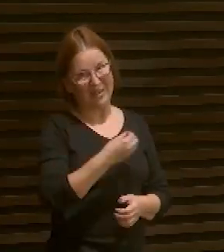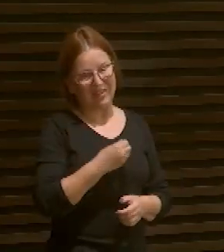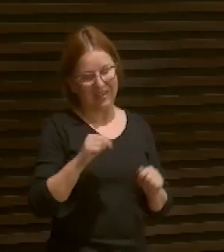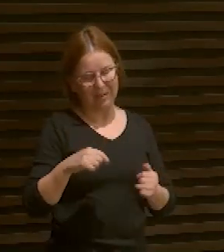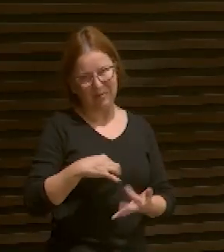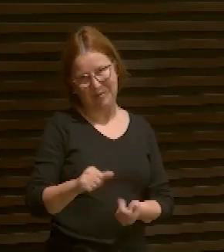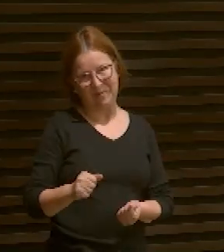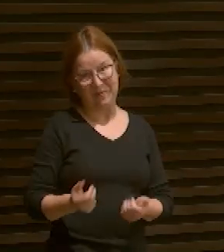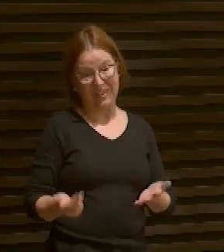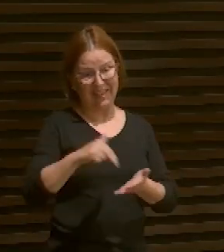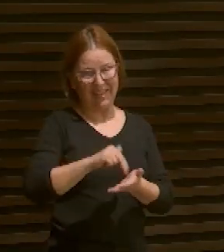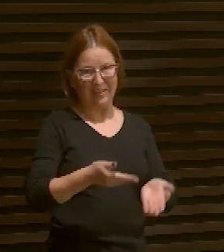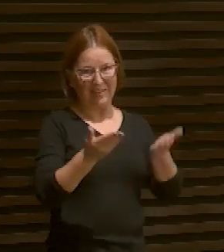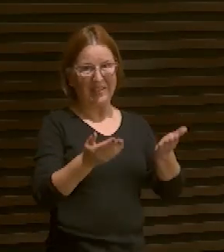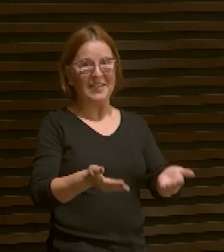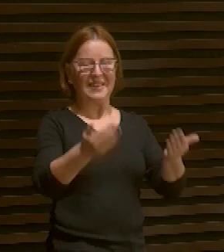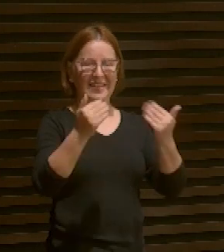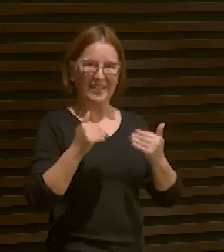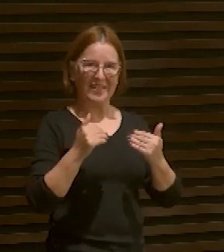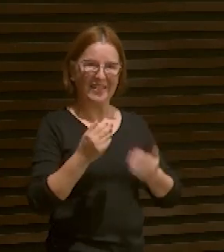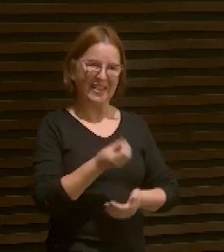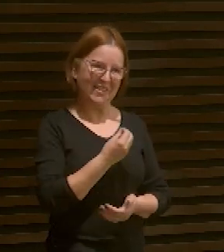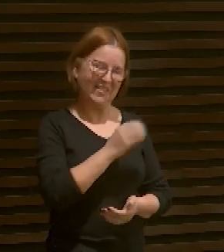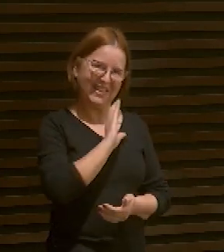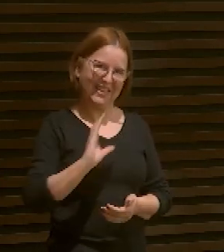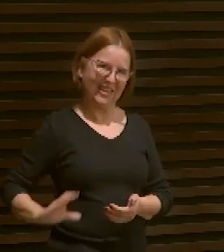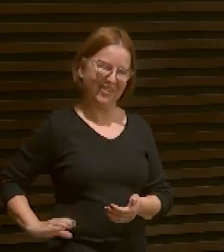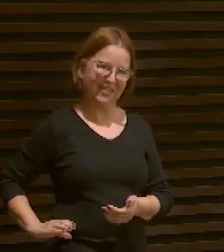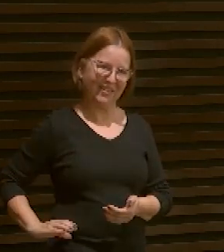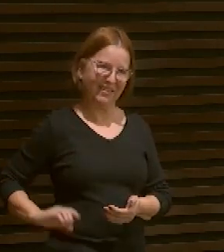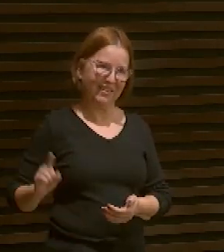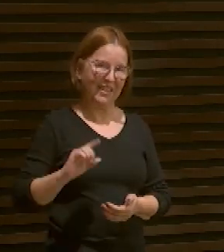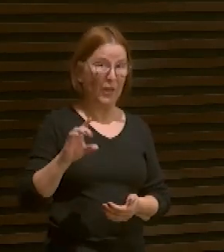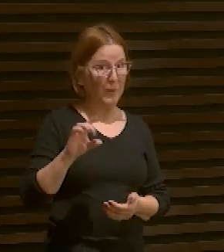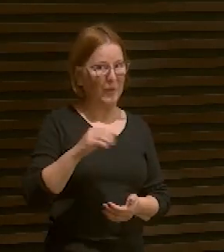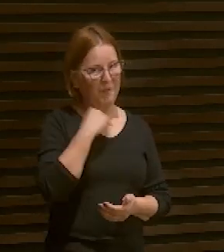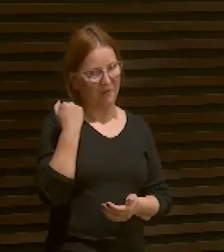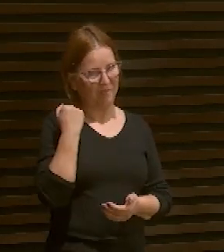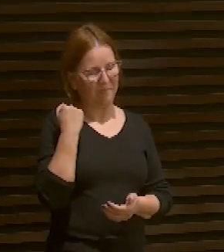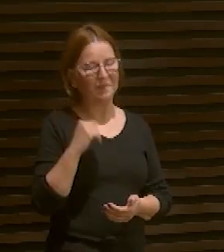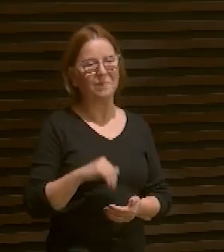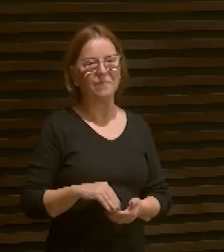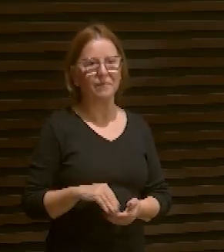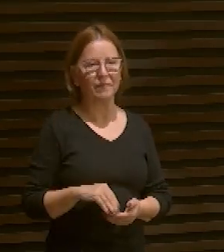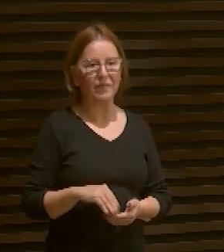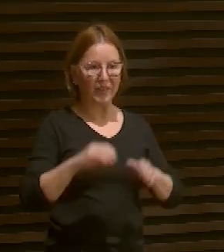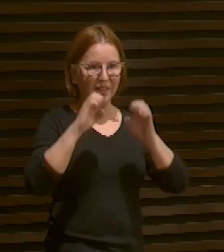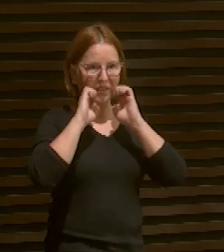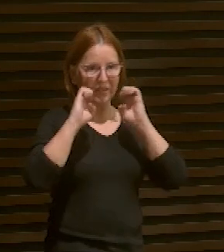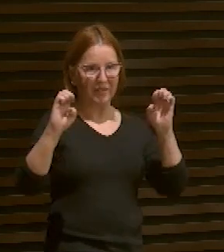Na ressurreição é que nós ganhamos a vida de Cristo. E não apenas da morte. Então, O